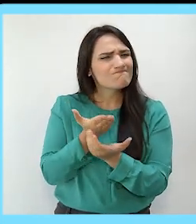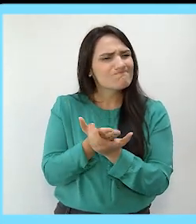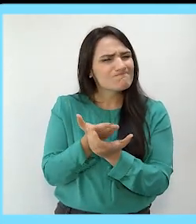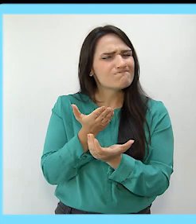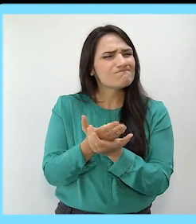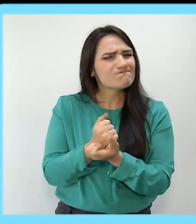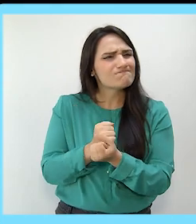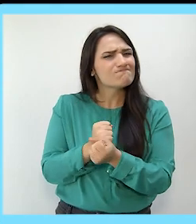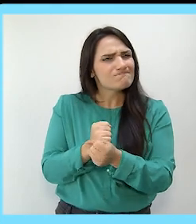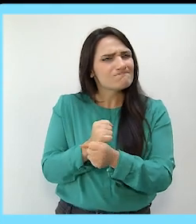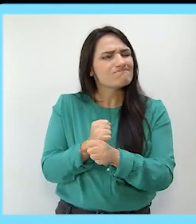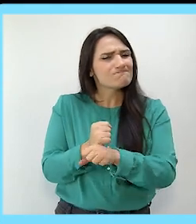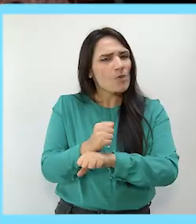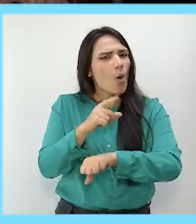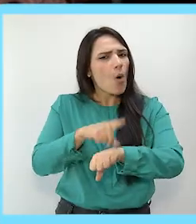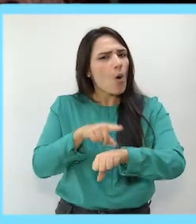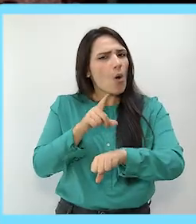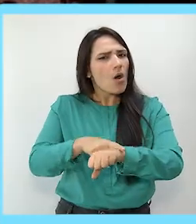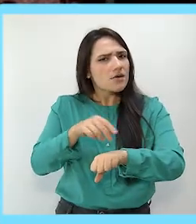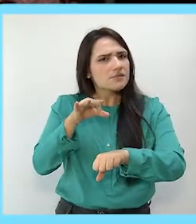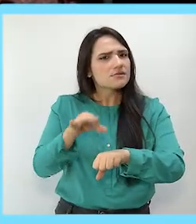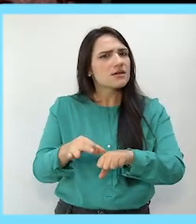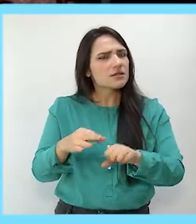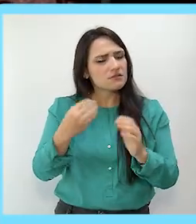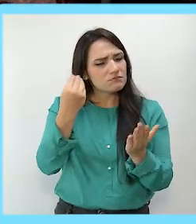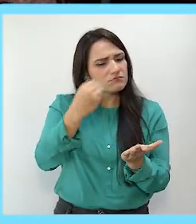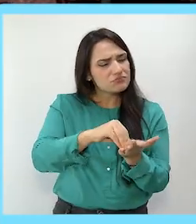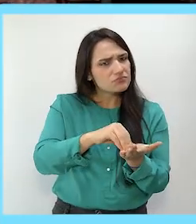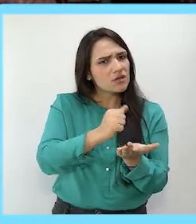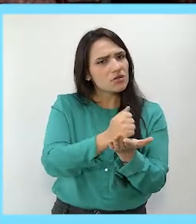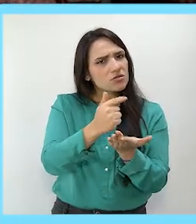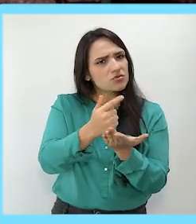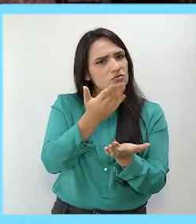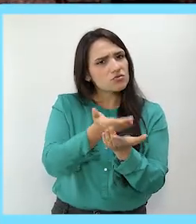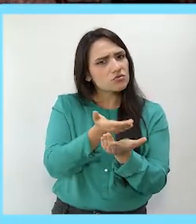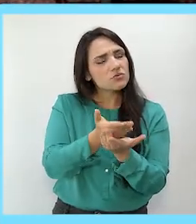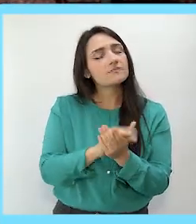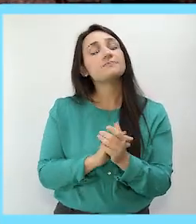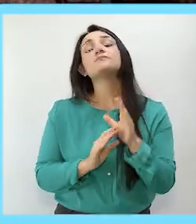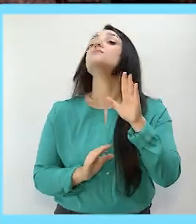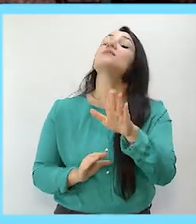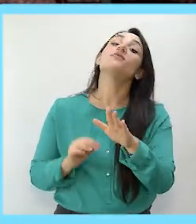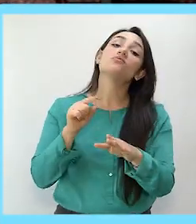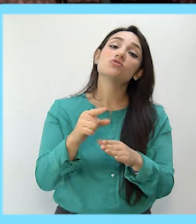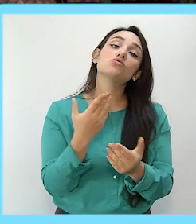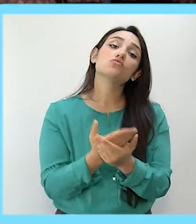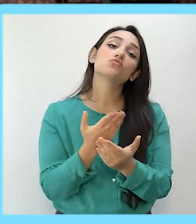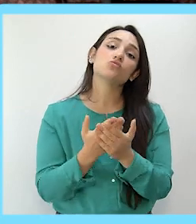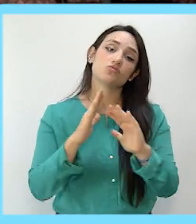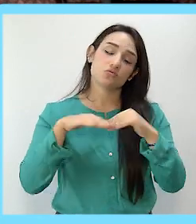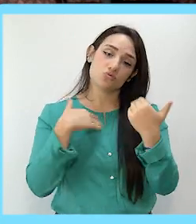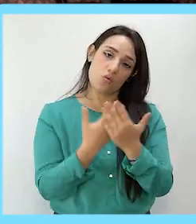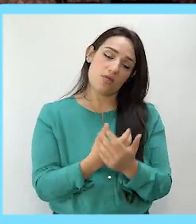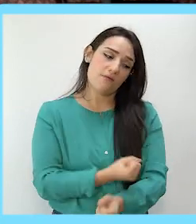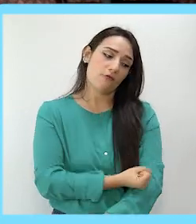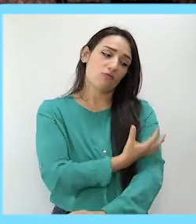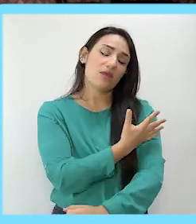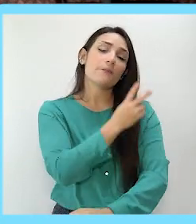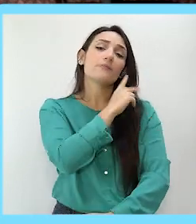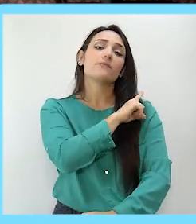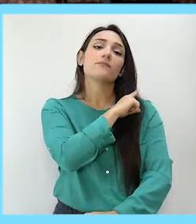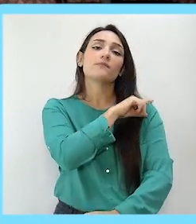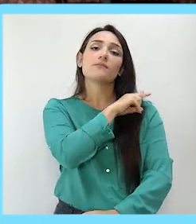uma pessoa assim, muito dedicada com horários para estudar. E você estudou aonde? Ensino fundamental, ensino médio?